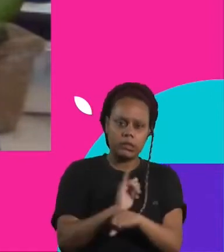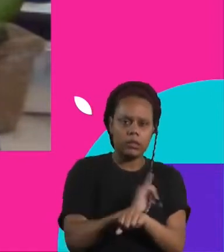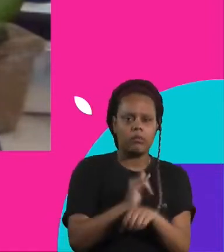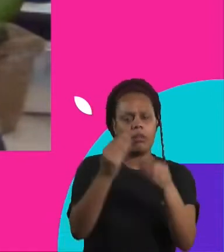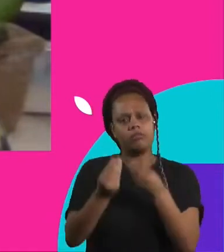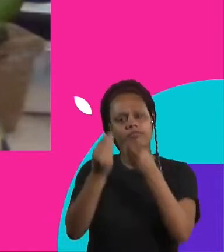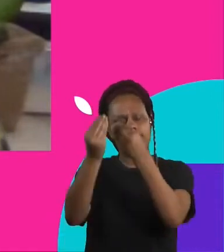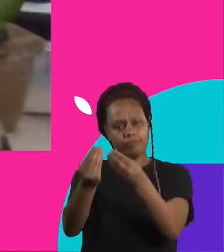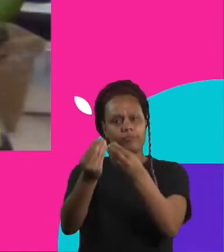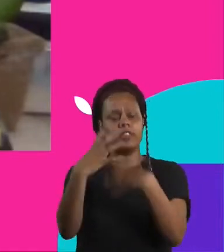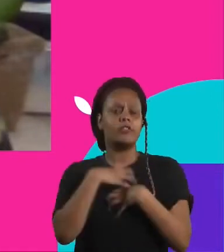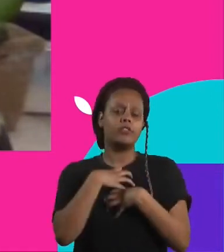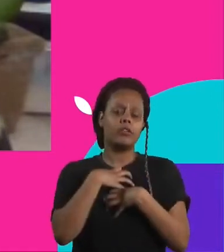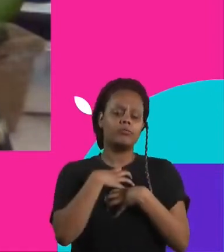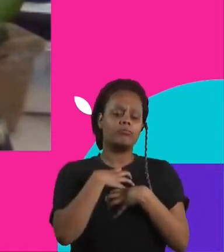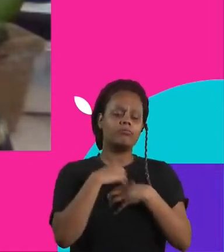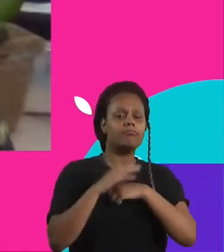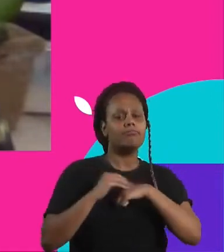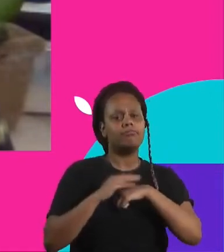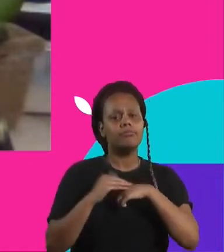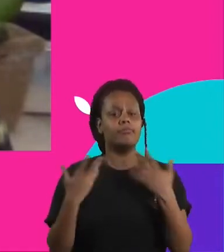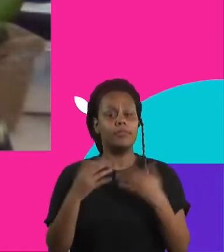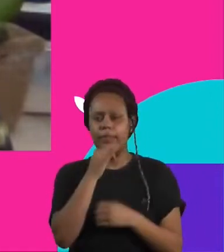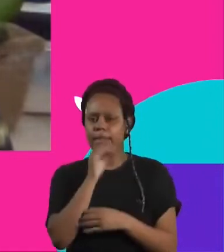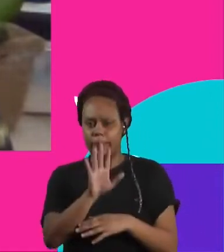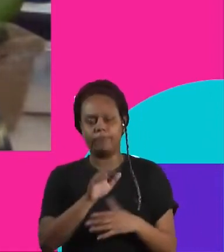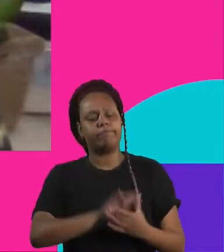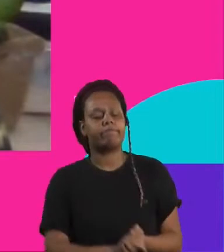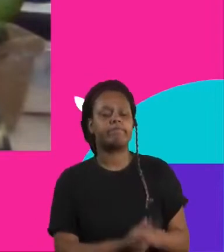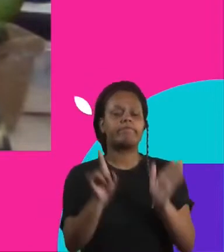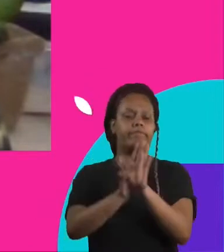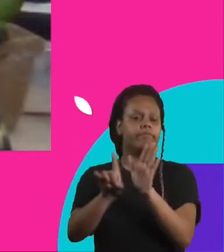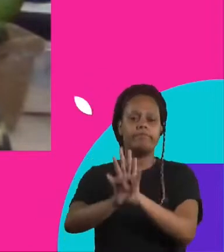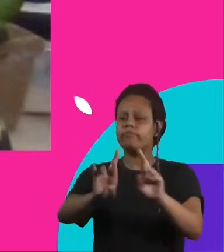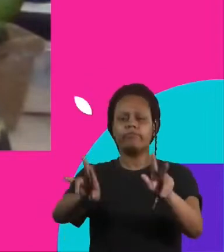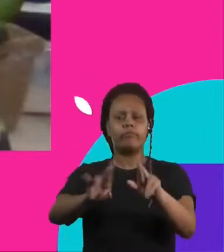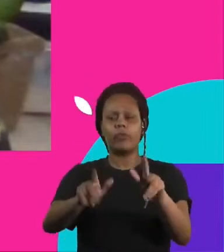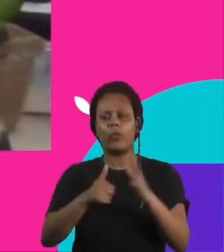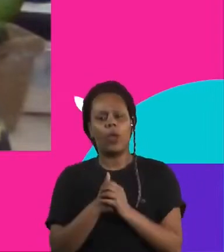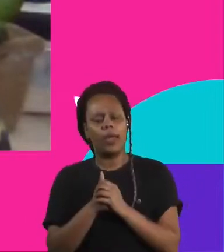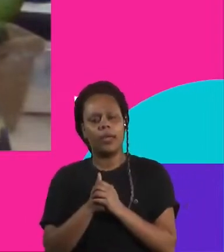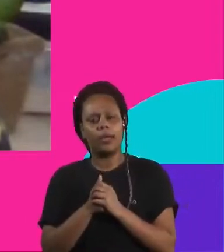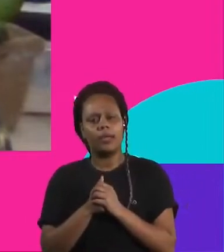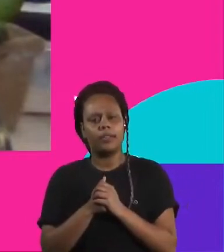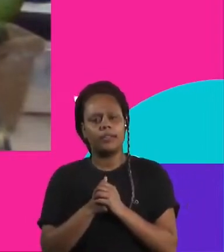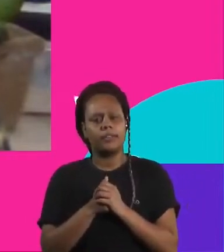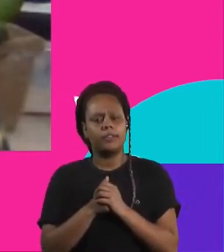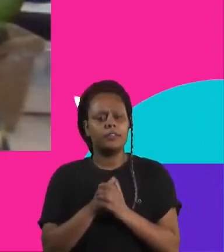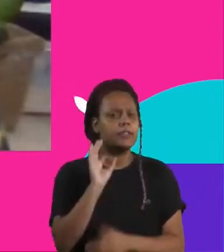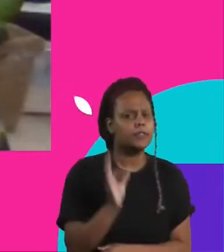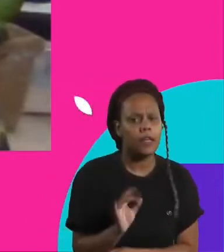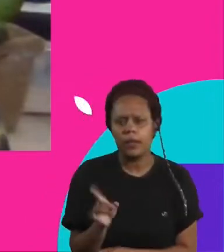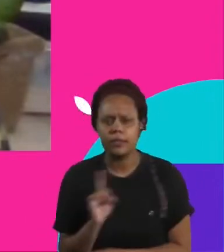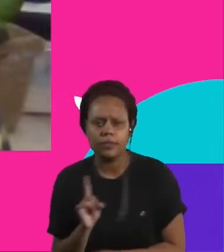efetiva. Então, definir, cara, a pergunta não é assim, deu certo ou não, a